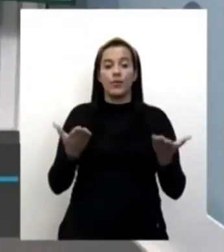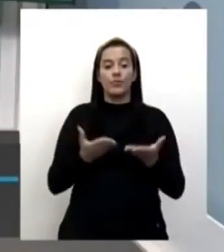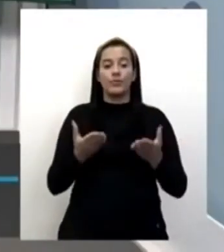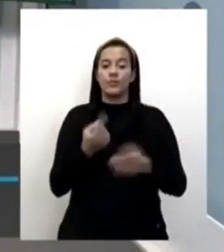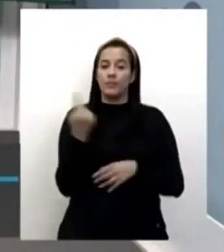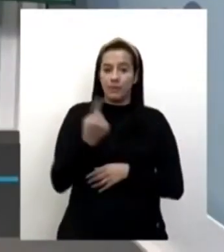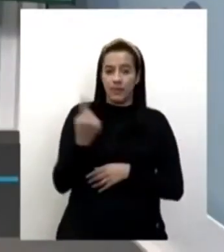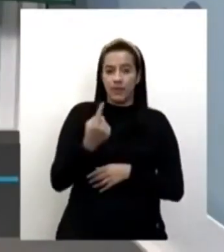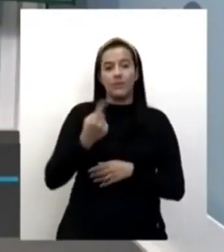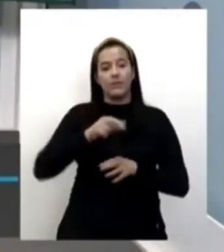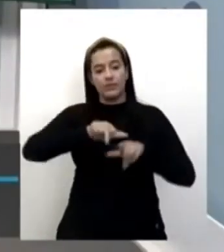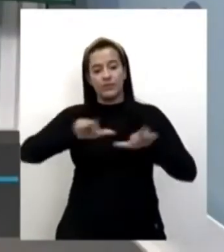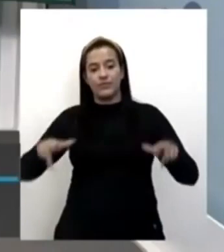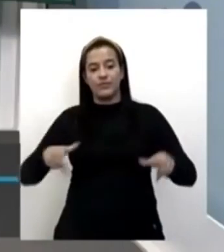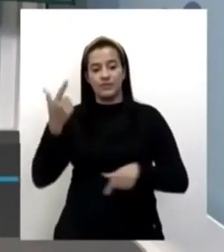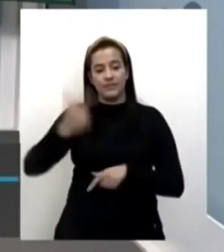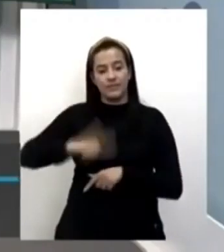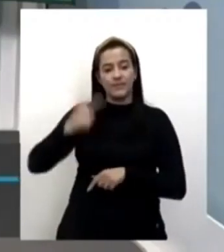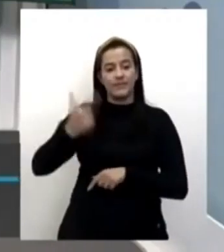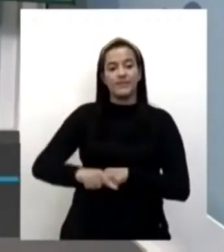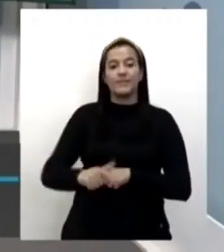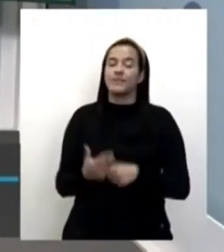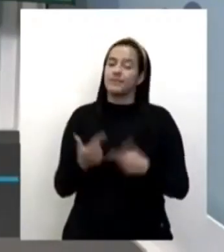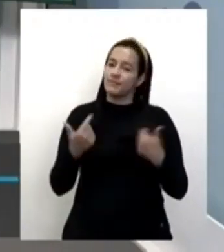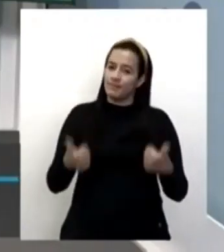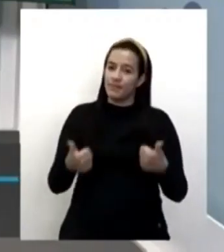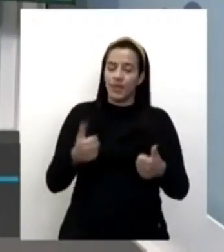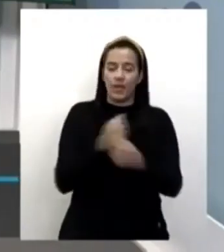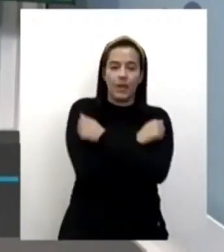Tá certo? Que assim seja, hein? Então tá bom. Um